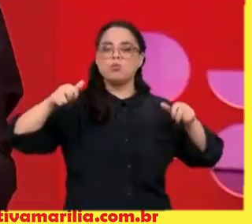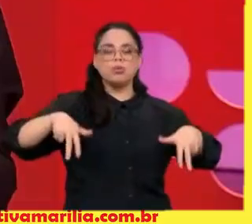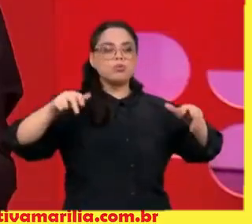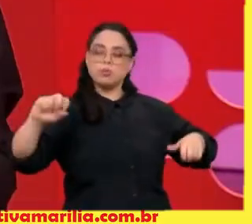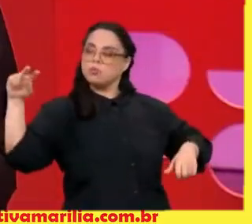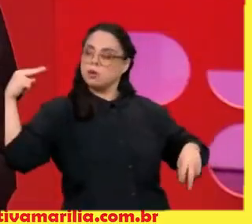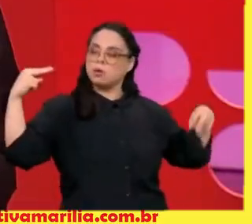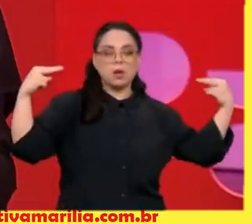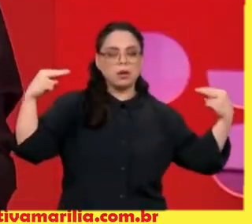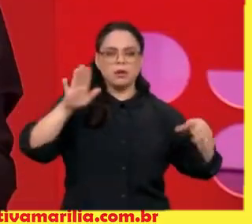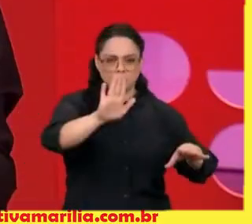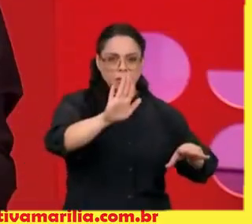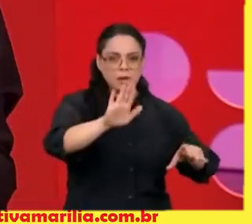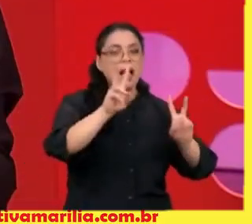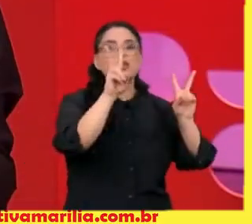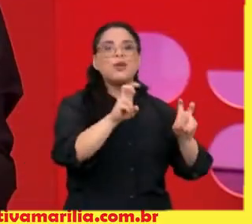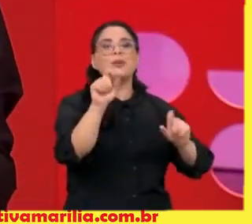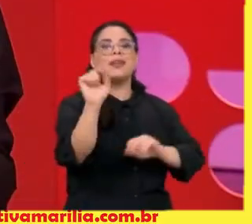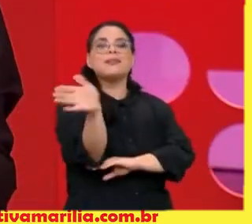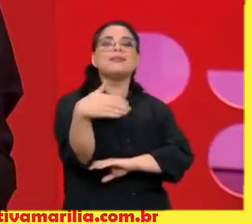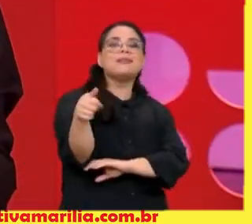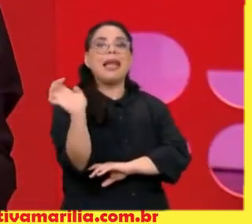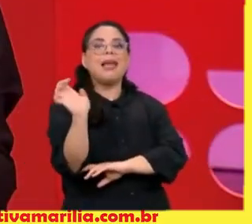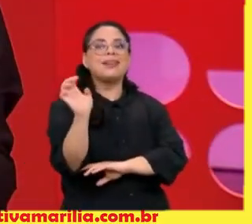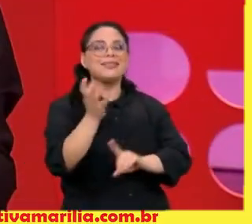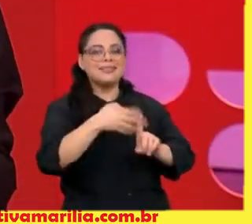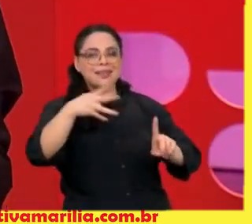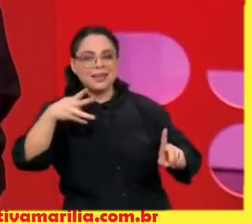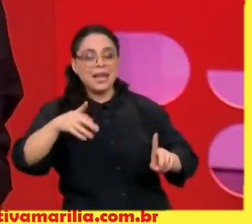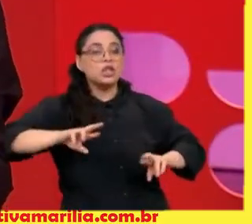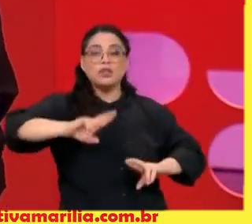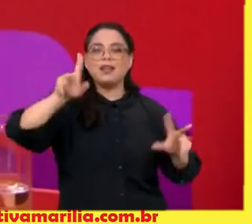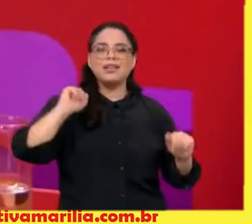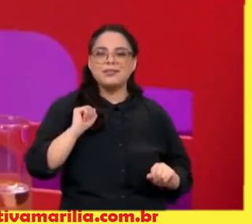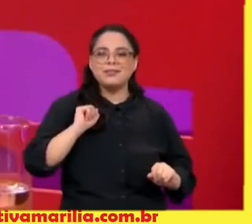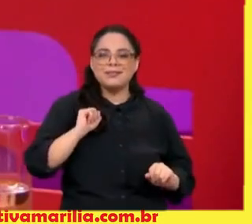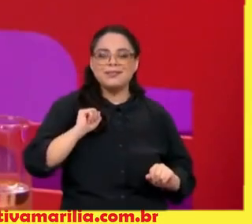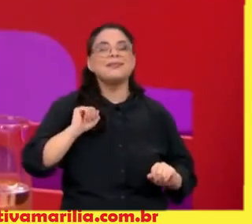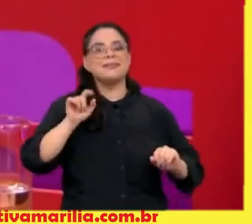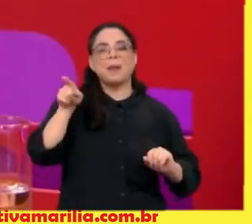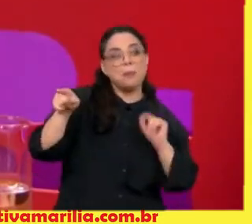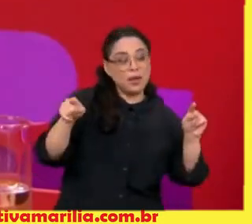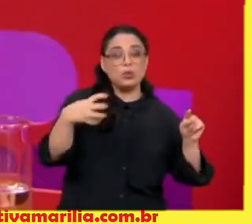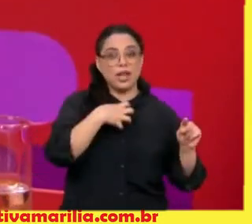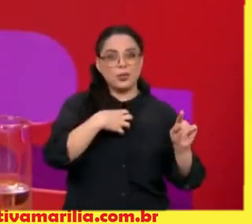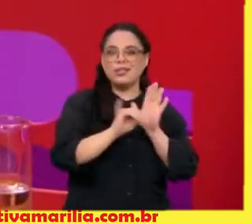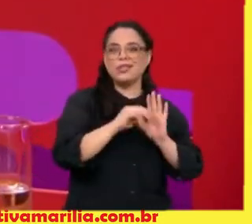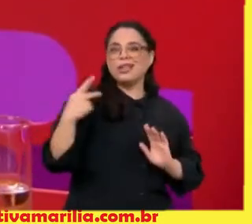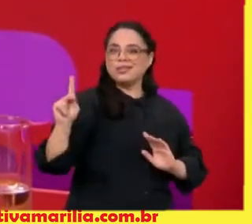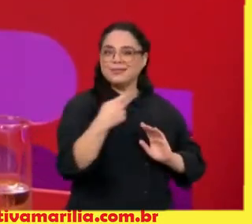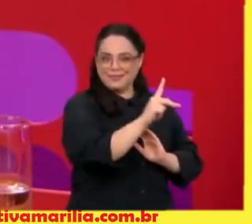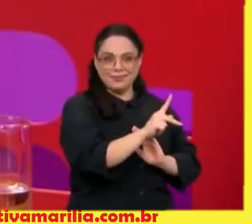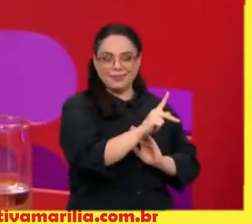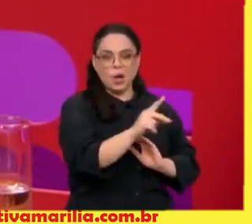E a parada gay é gigantesca, é o triplo. Eu vou sempre nessas duas, né? Na dos negros então, ali está